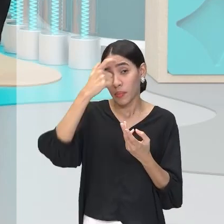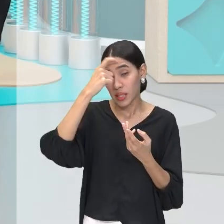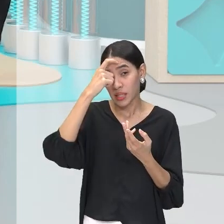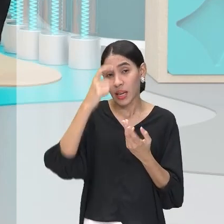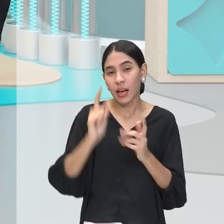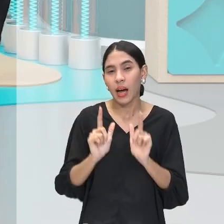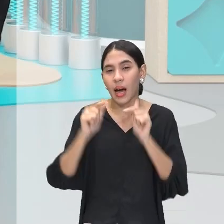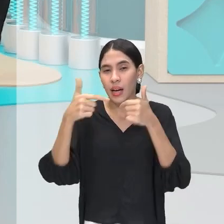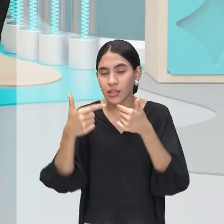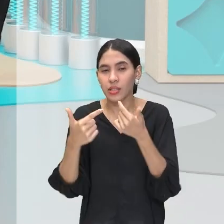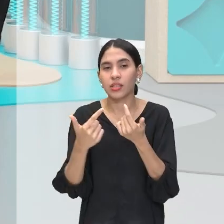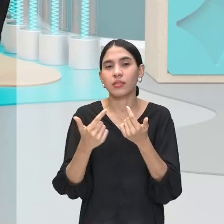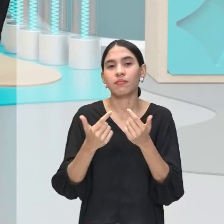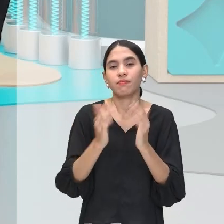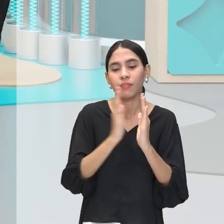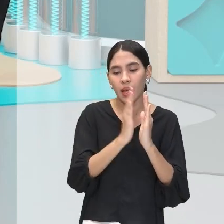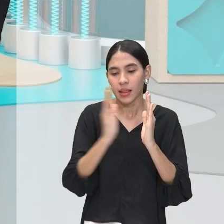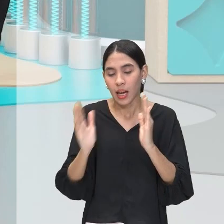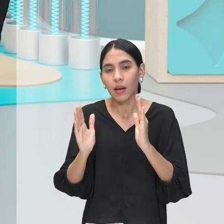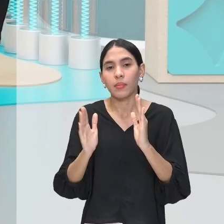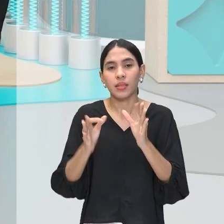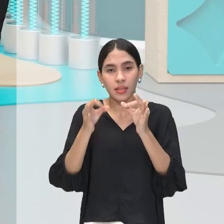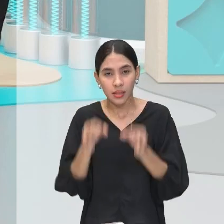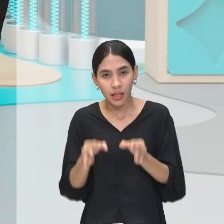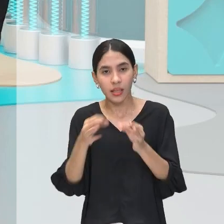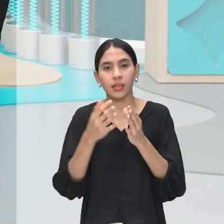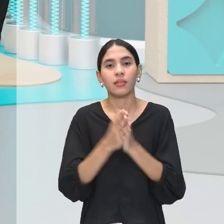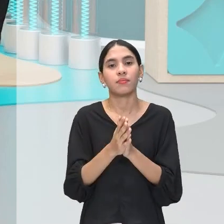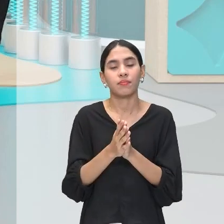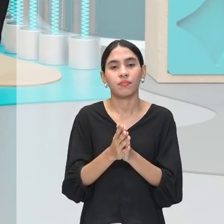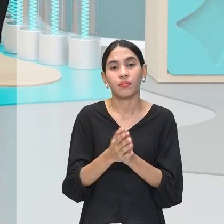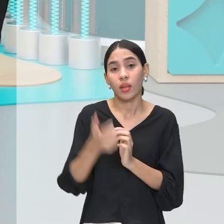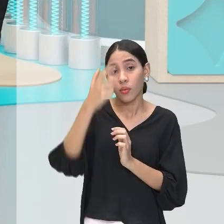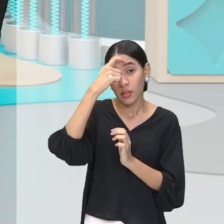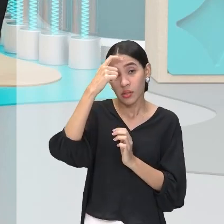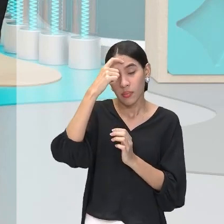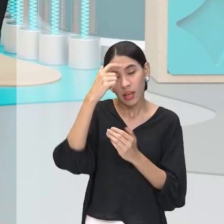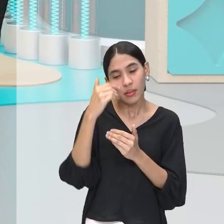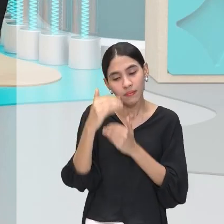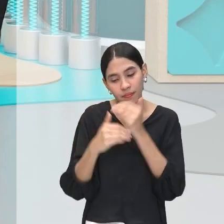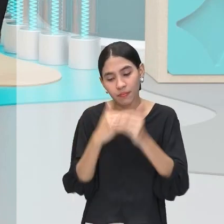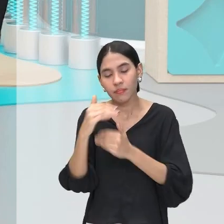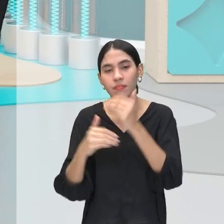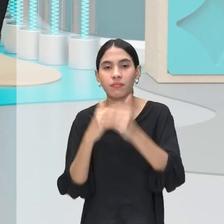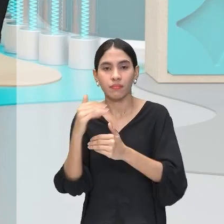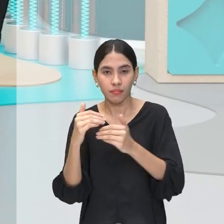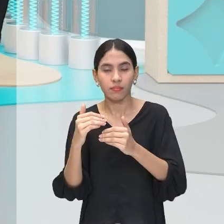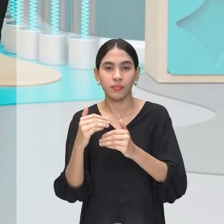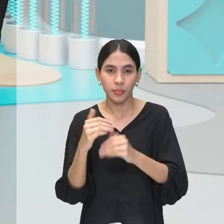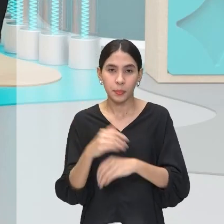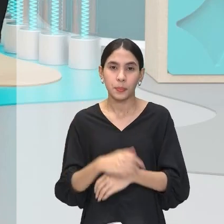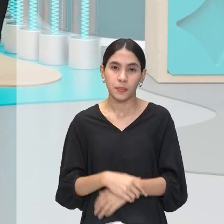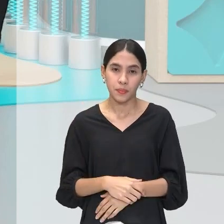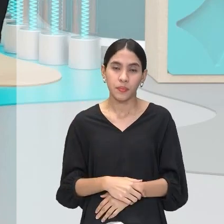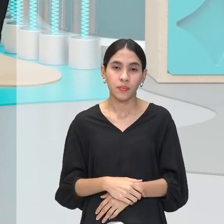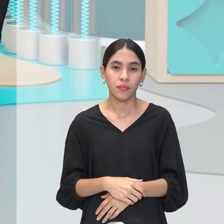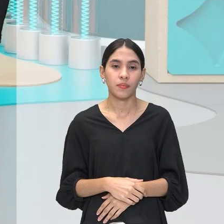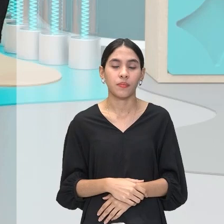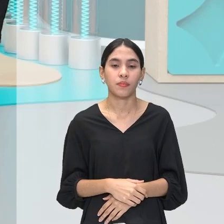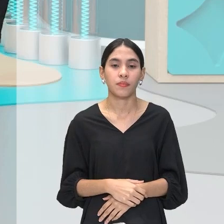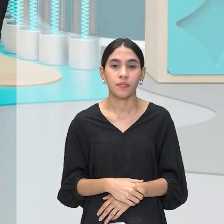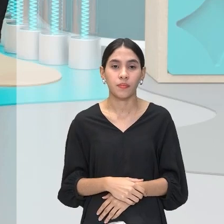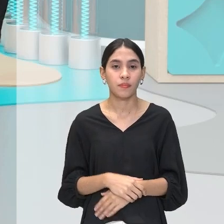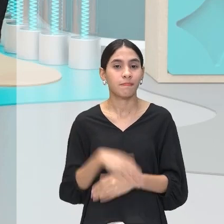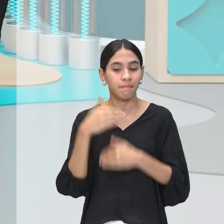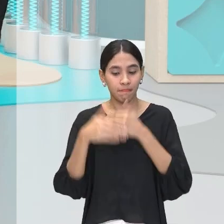da sua infância, e esse entendimento foi algo que foi construído ao longo do tempo, não é? Como eu mostrei para vocês, foi